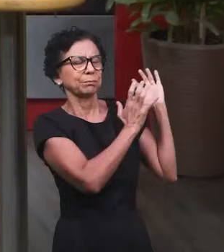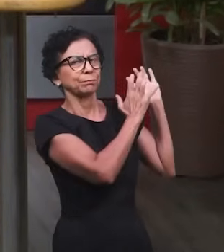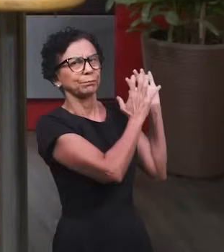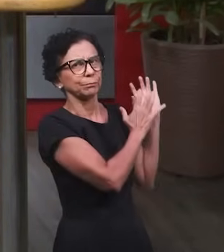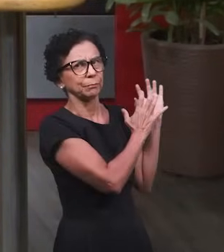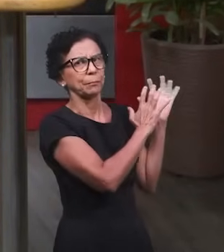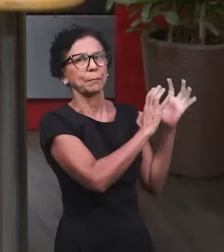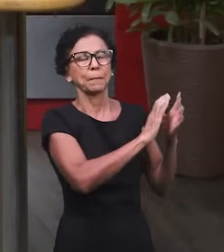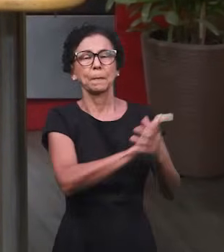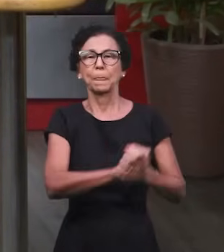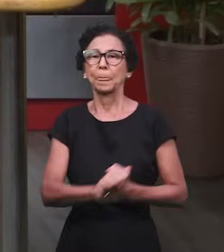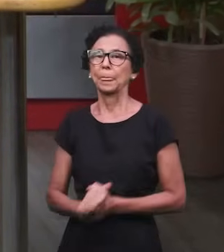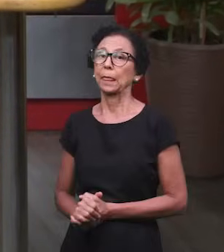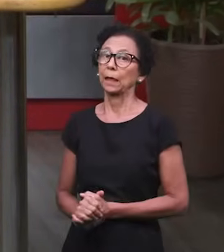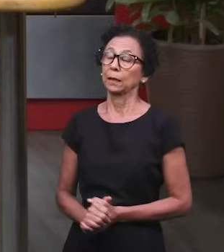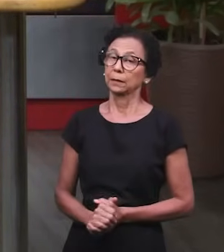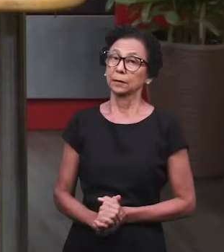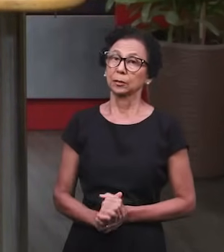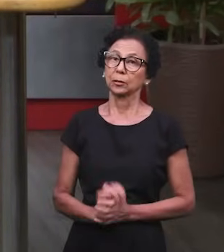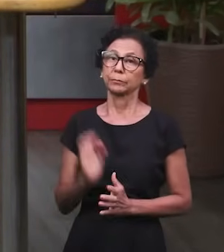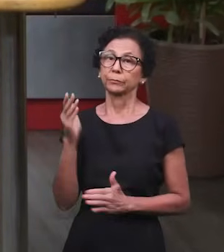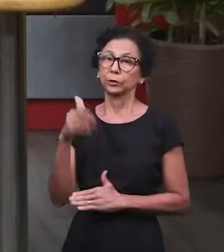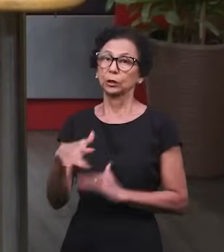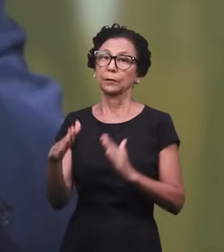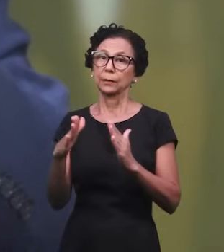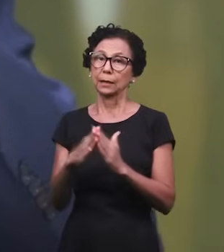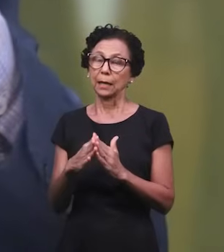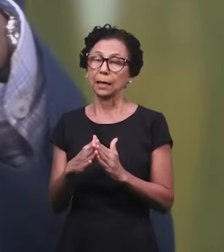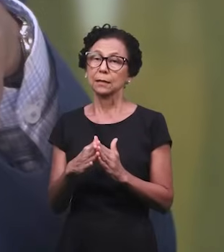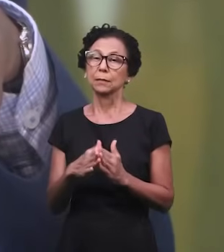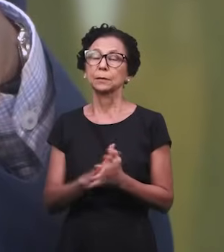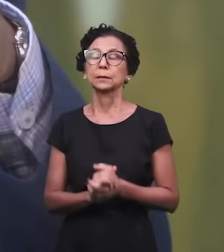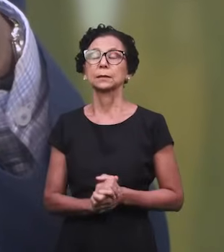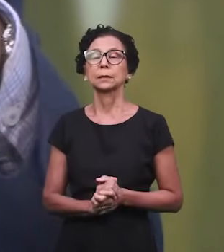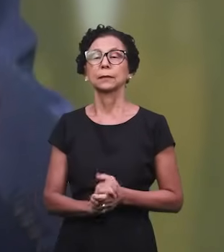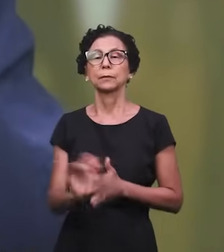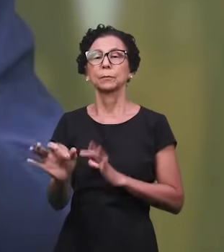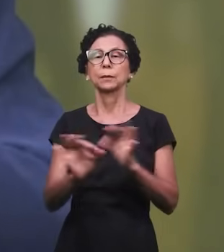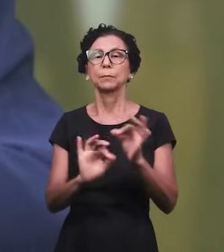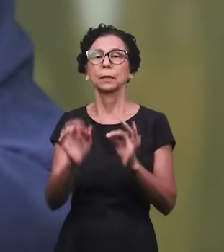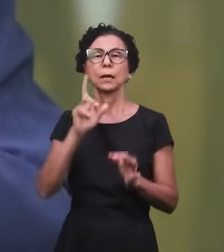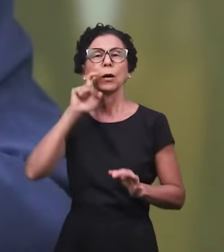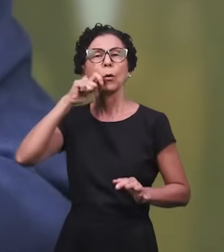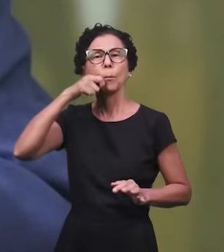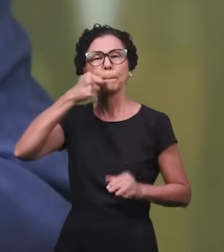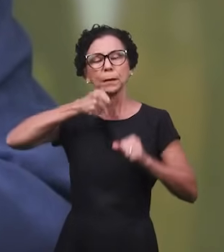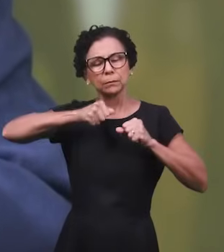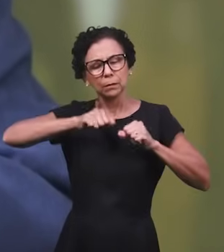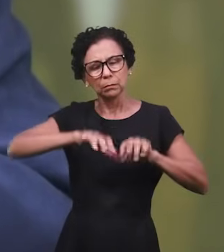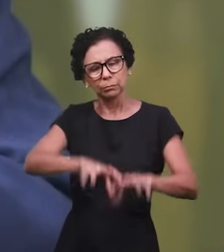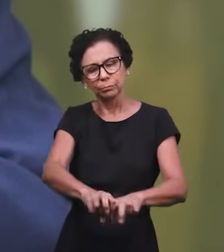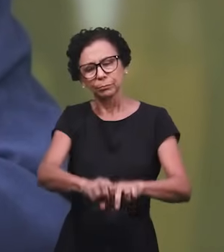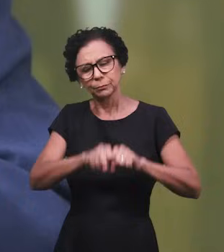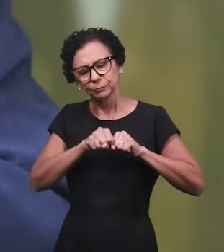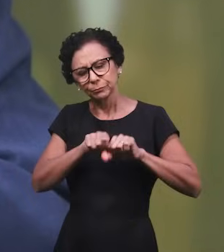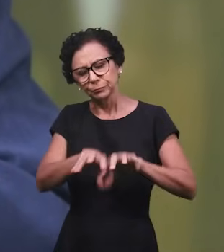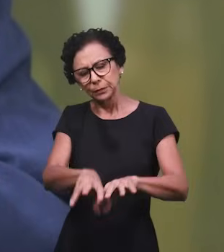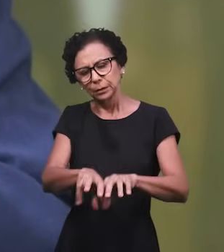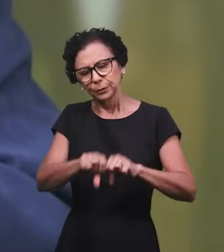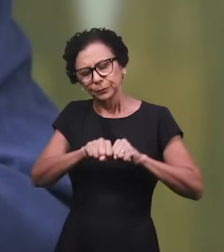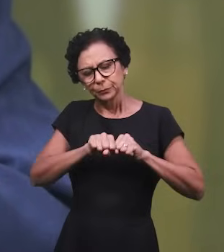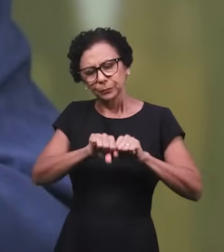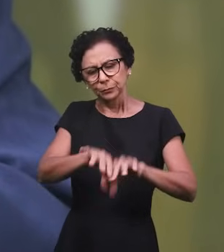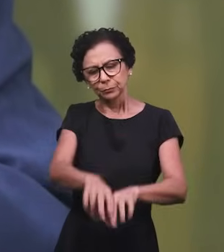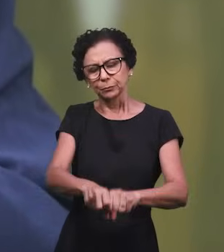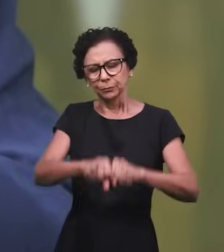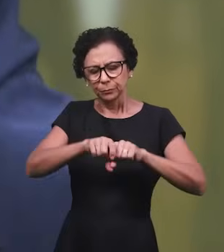ág encarnado não tinha padaria elas tinha que fazer o pão pra família que tinha o pão para para me se alimentar as mulheres tinham que ensinar dar educação